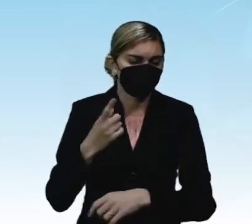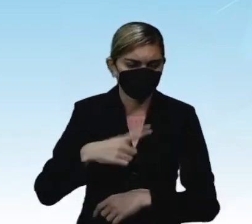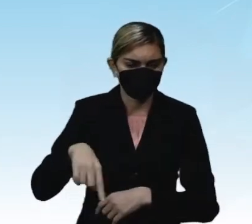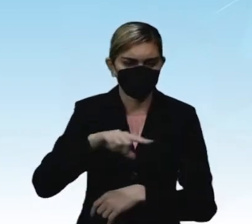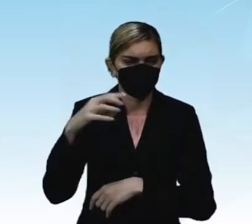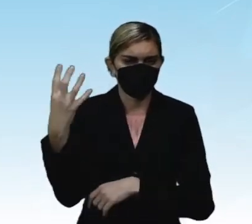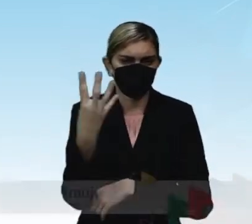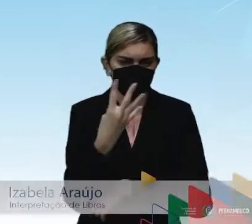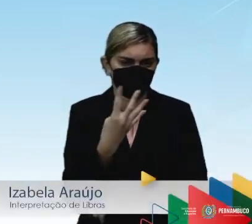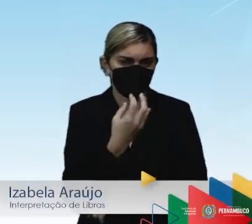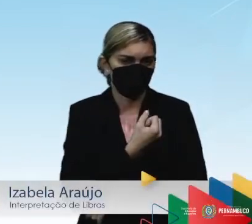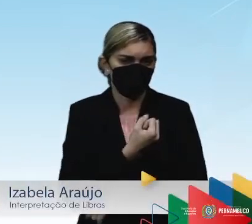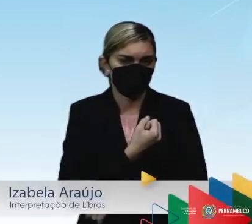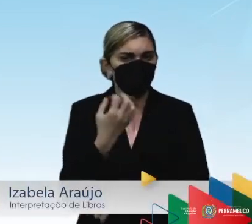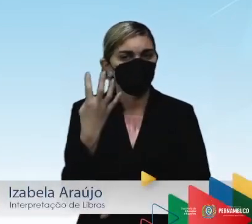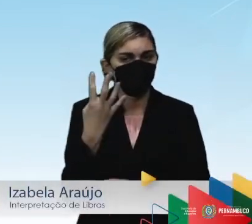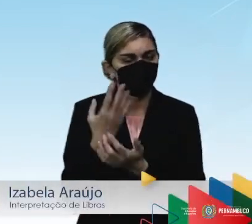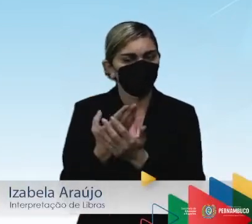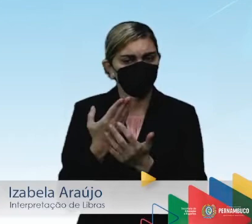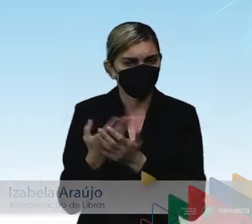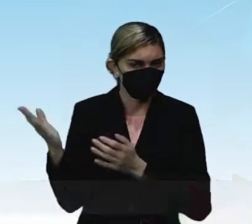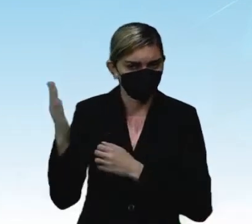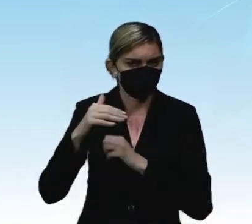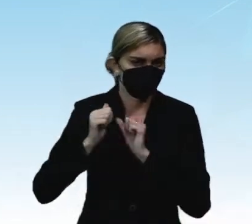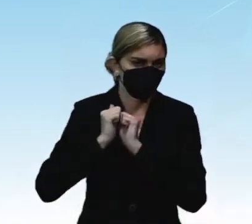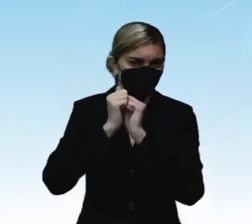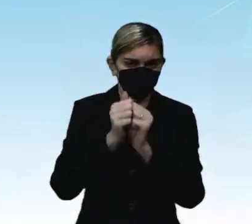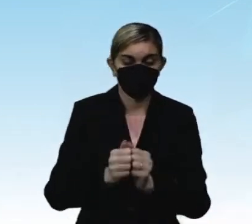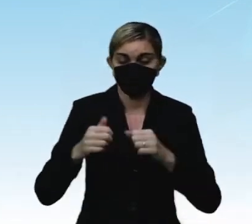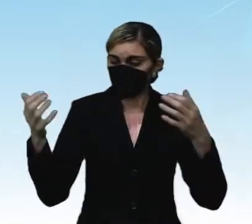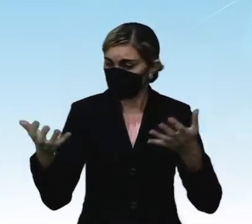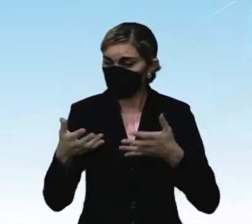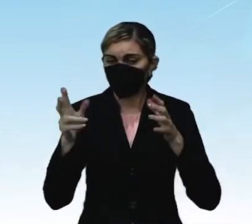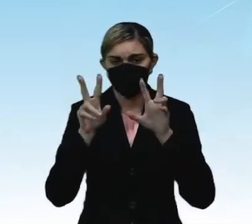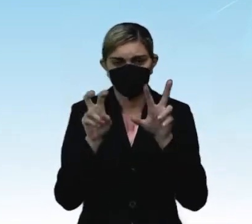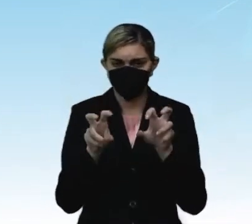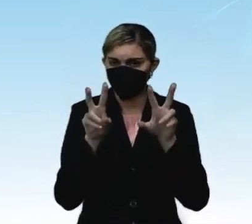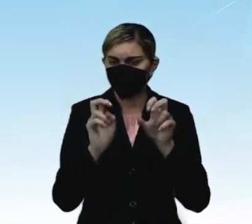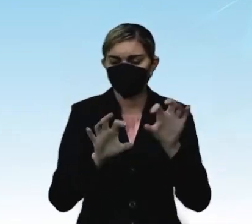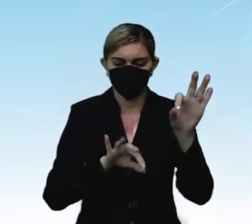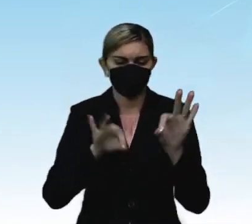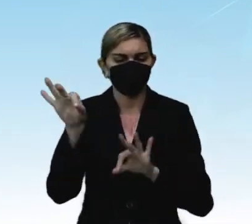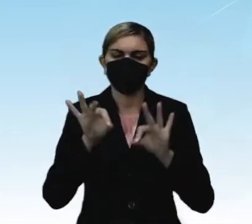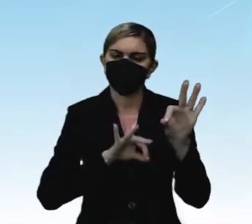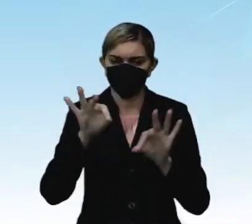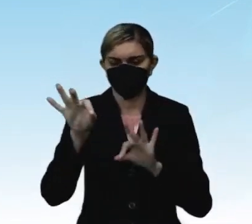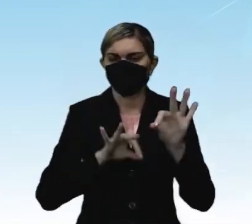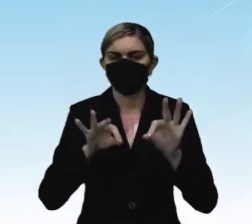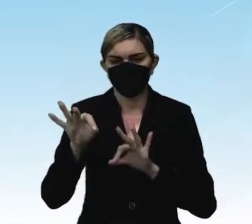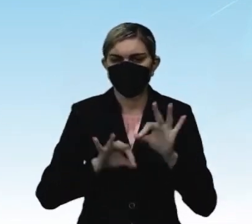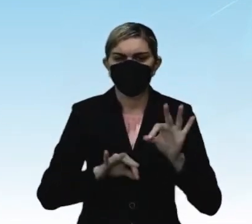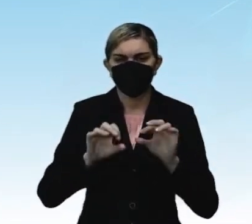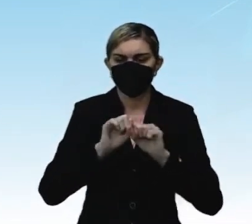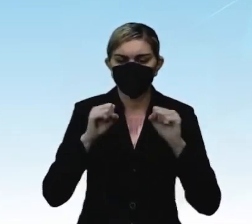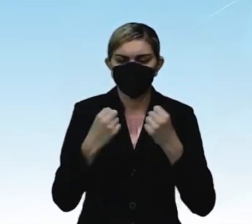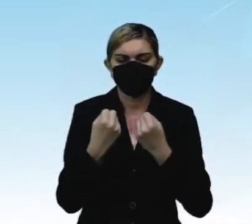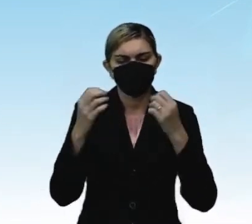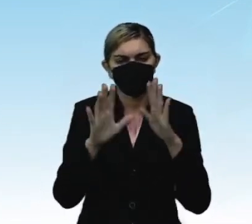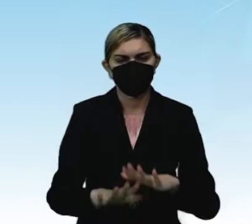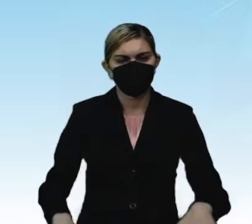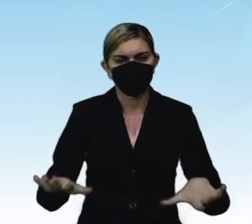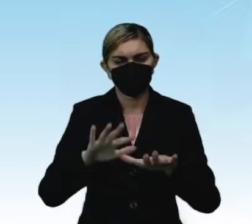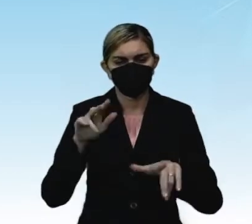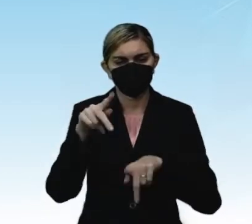nossa 4ª aula. Vamos juntos, meus amores. Hoje o tema é organização social